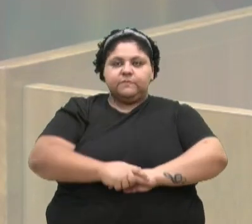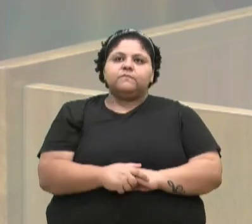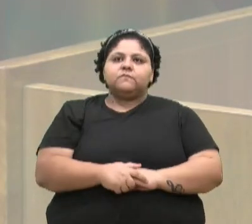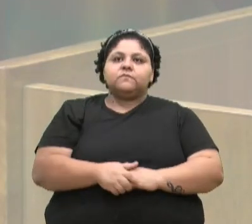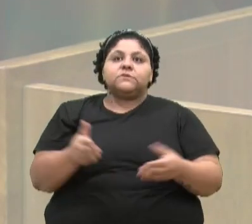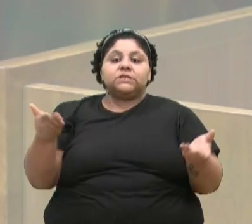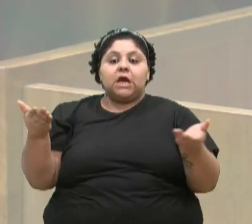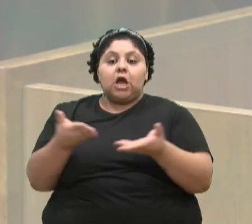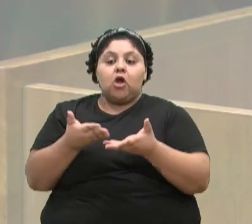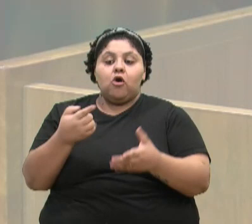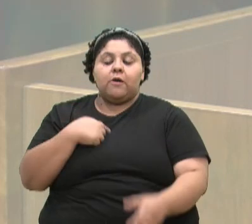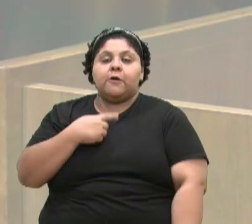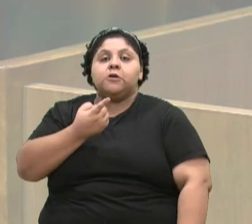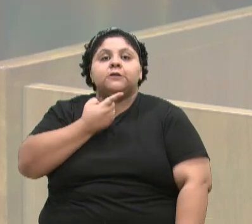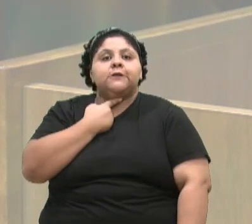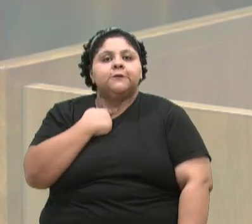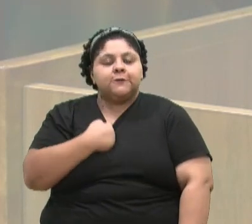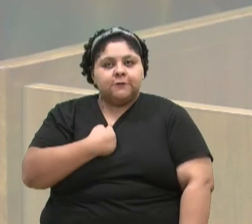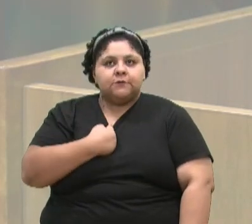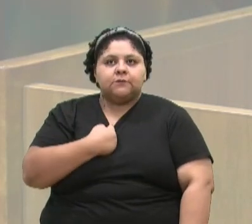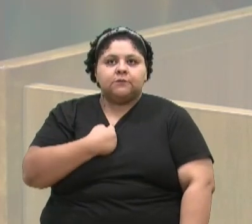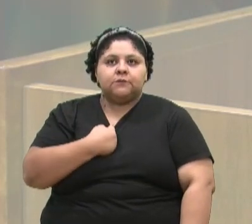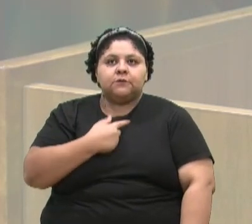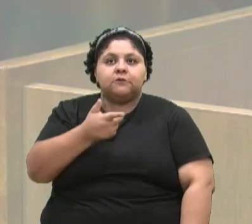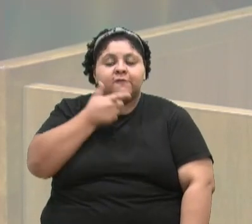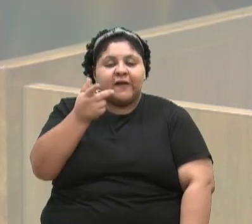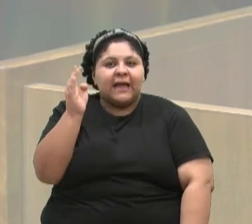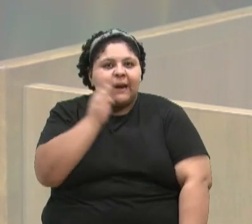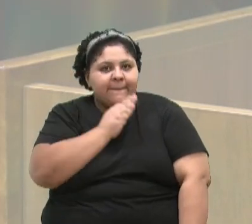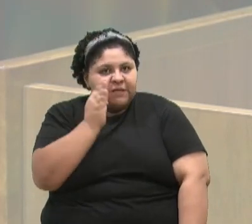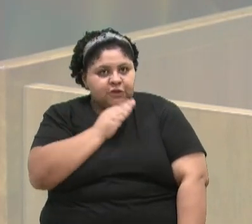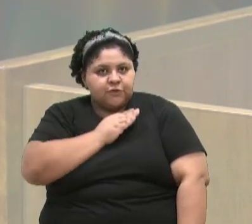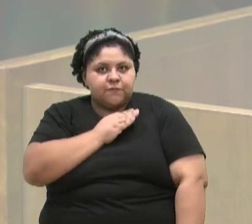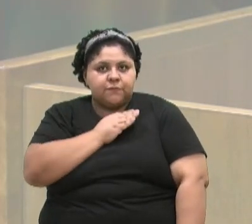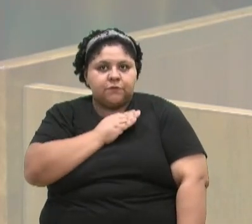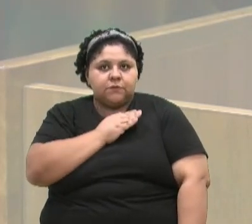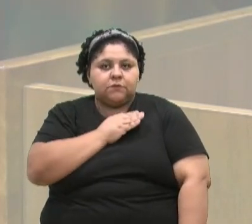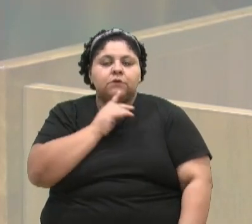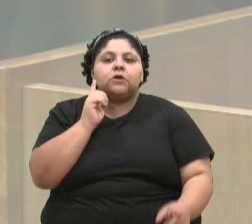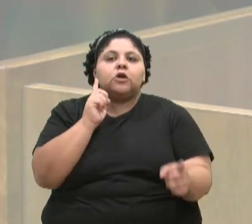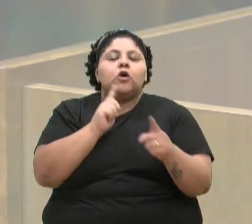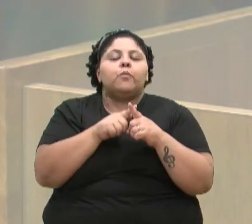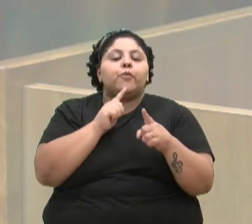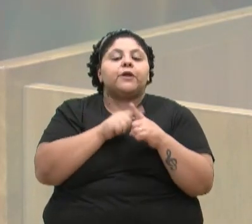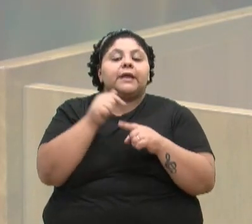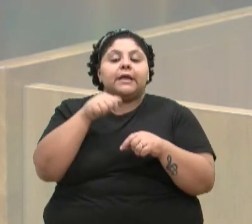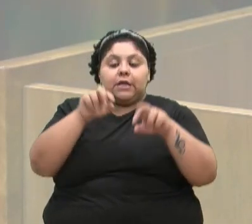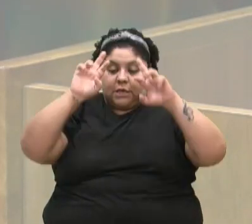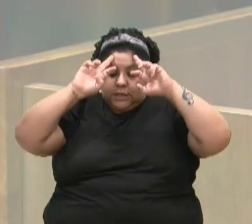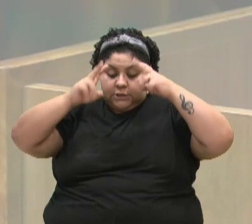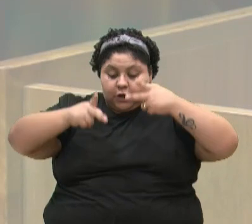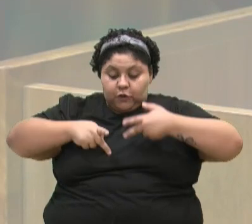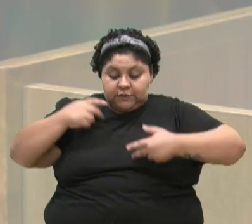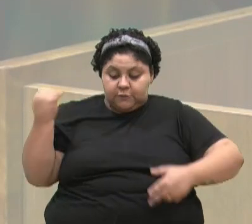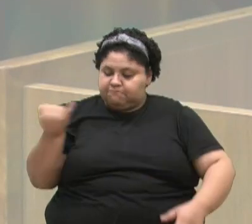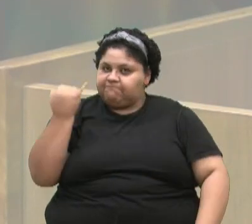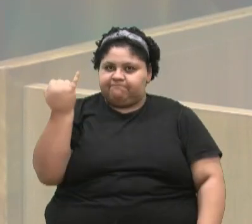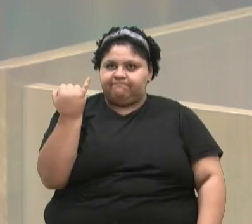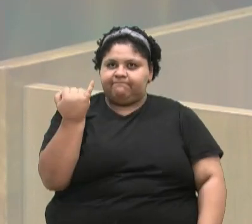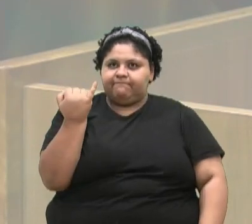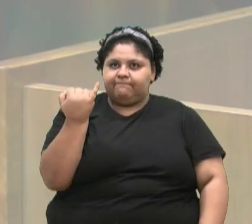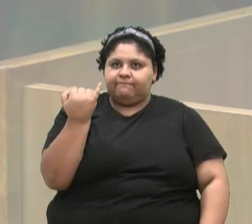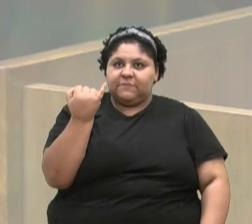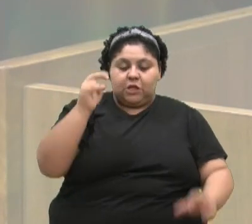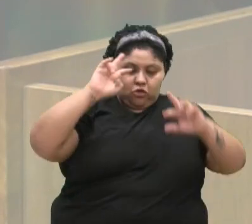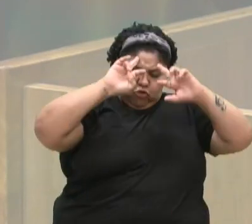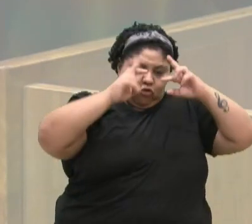Agora, eu gostaria de falar rapidinho por que esse reconhecimento é tão importante. É um reconhecimento